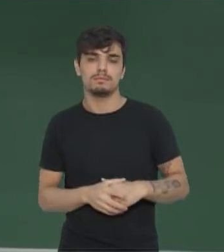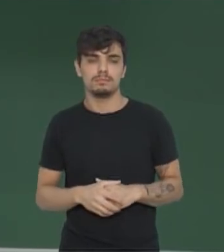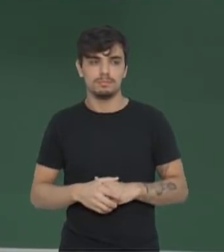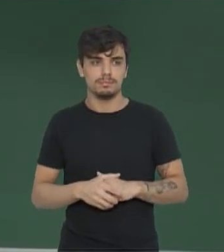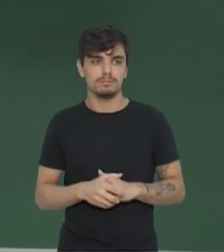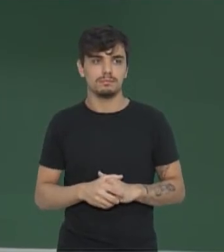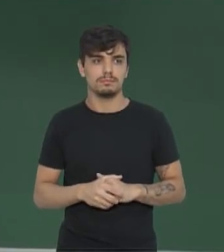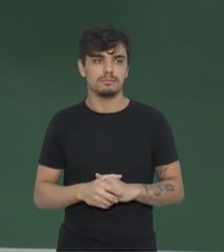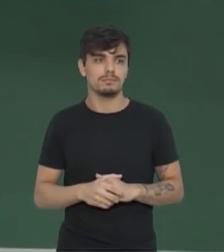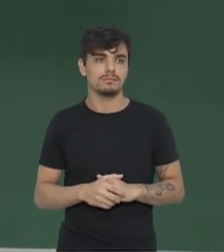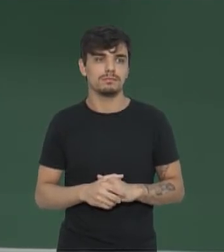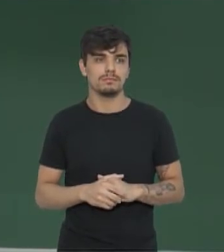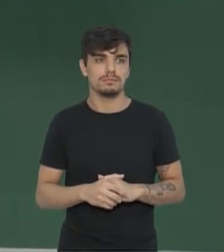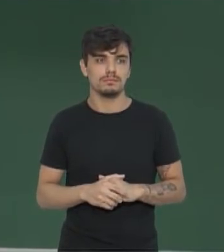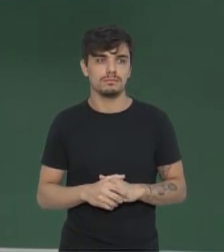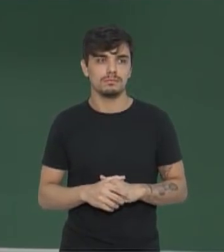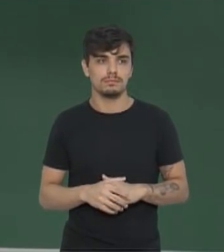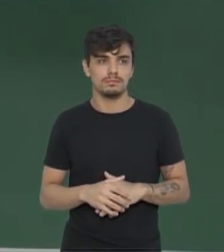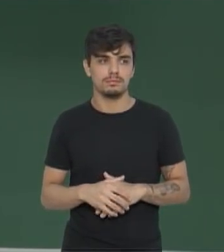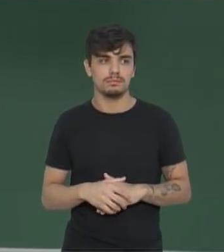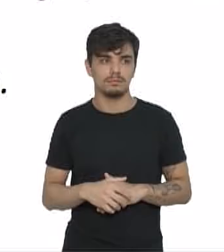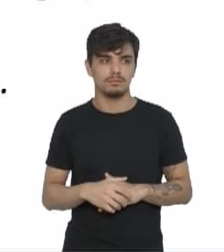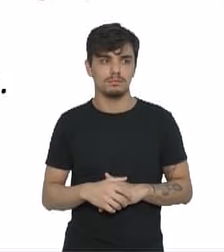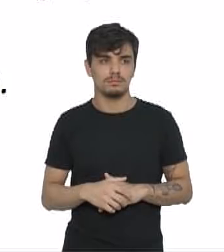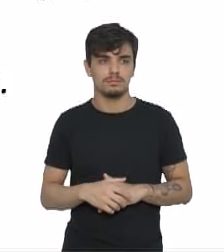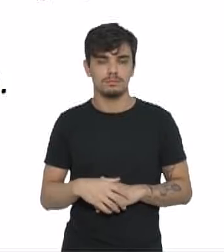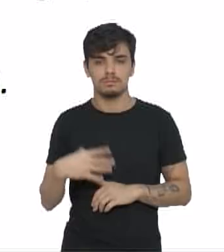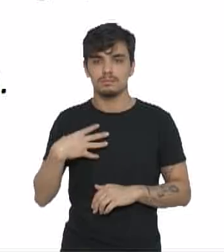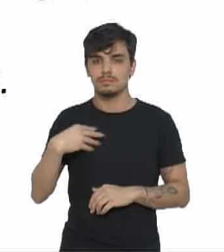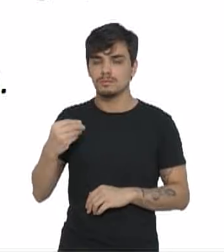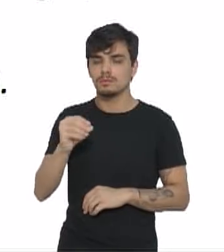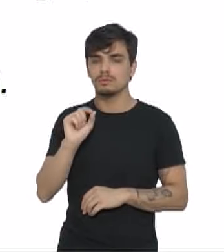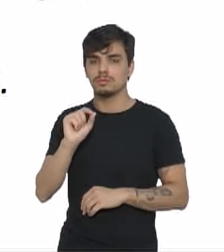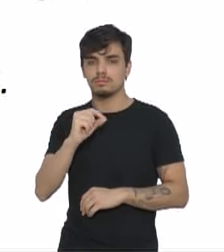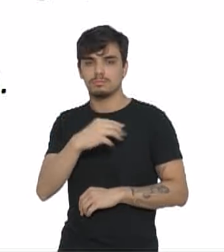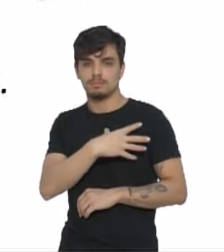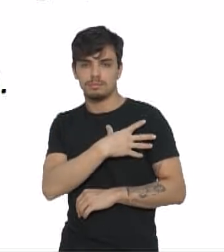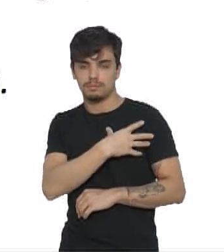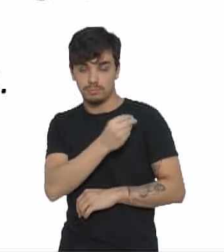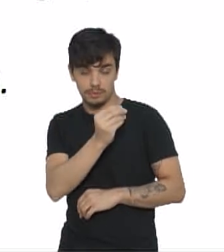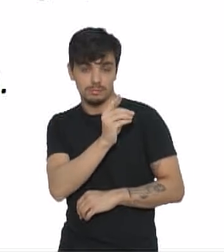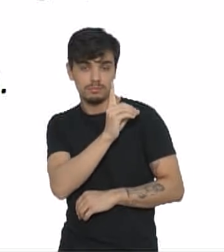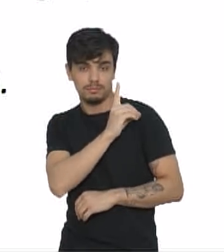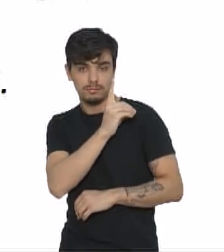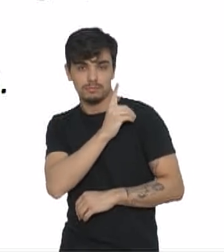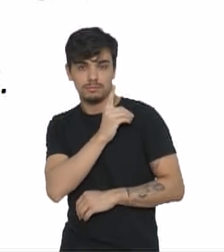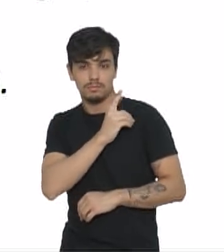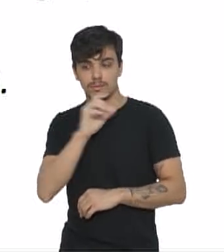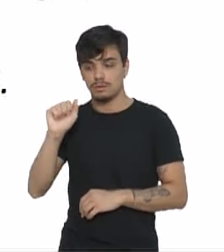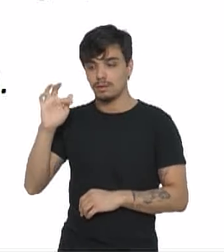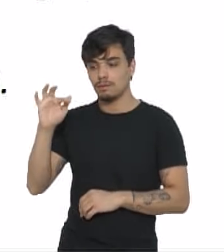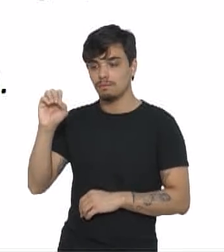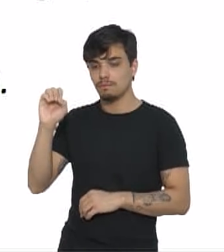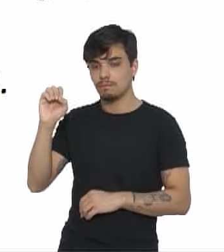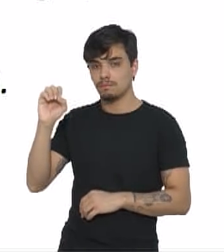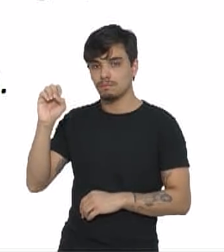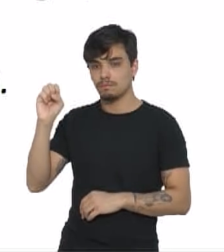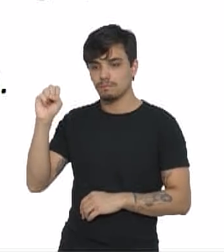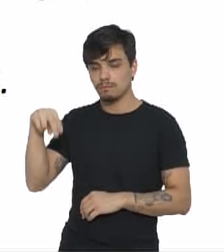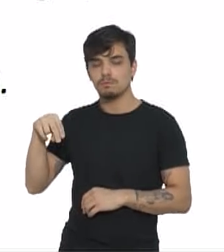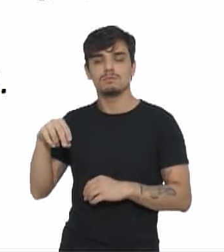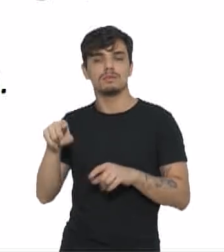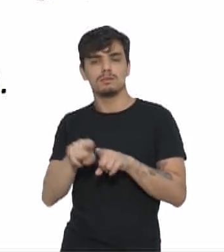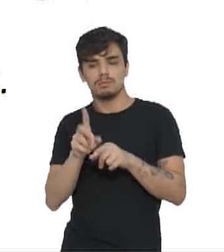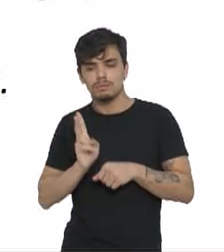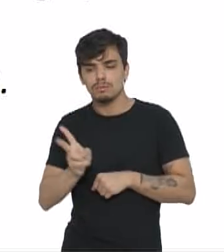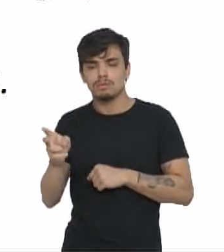a.C., depois de Cristo, desculpe. Filho de Dom Henrique, Afonso Henriques continuou a combater os árabes e, ao